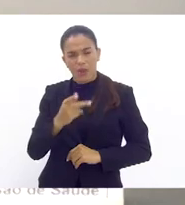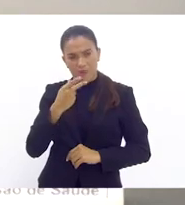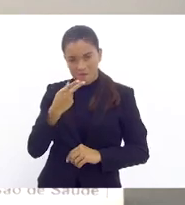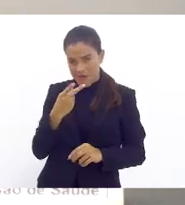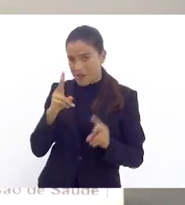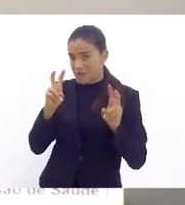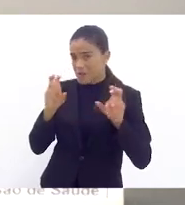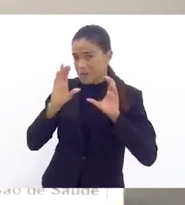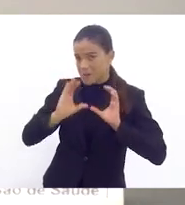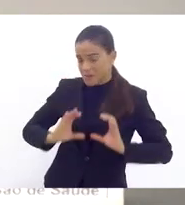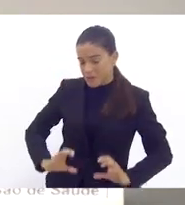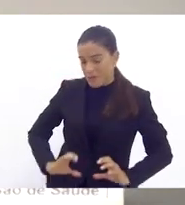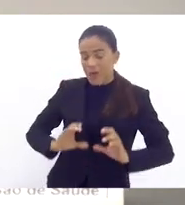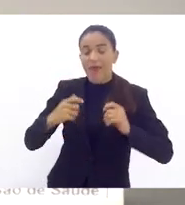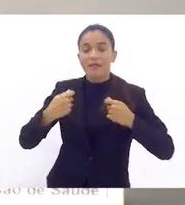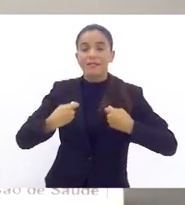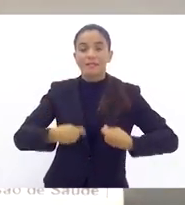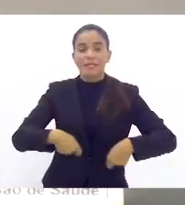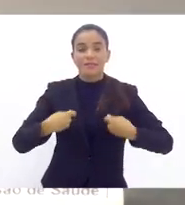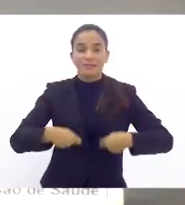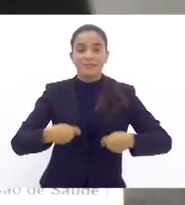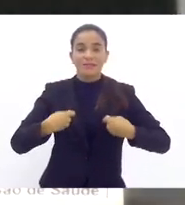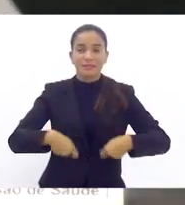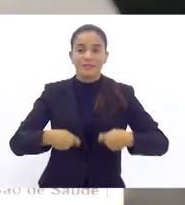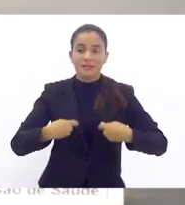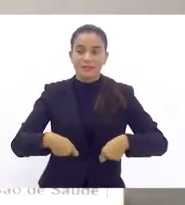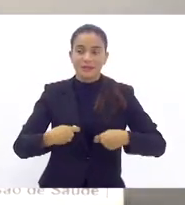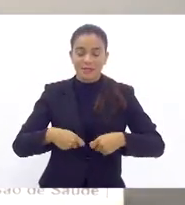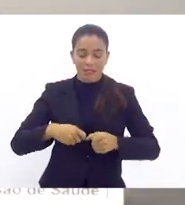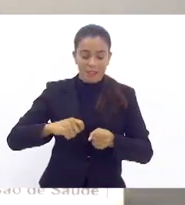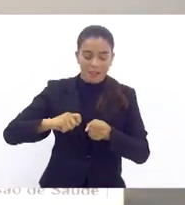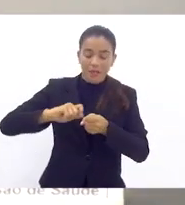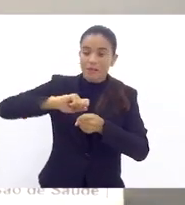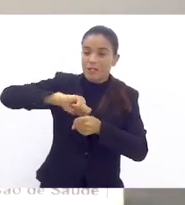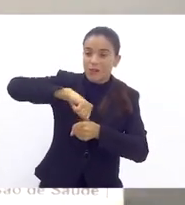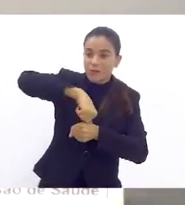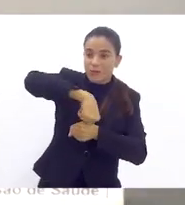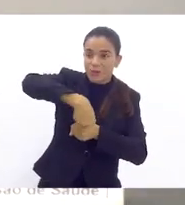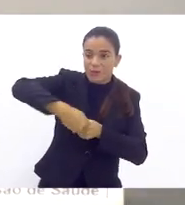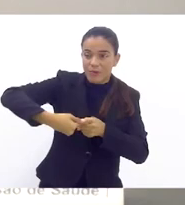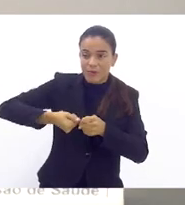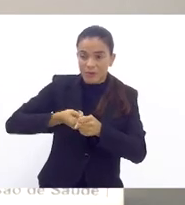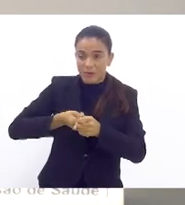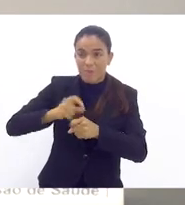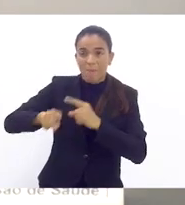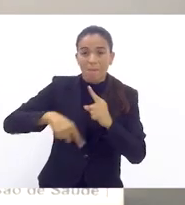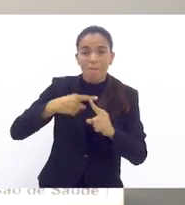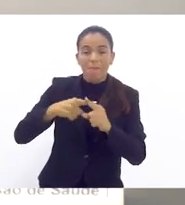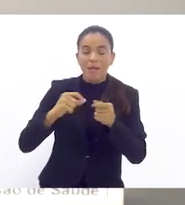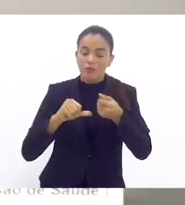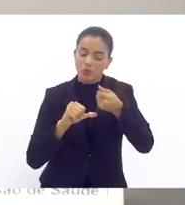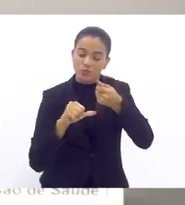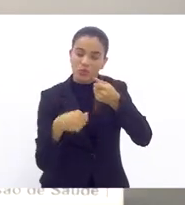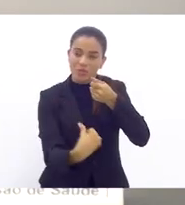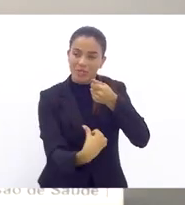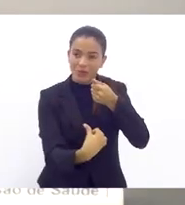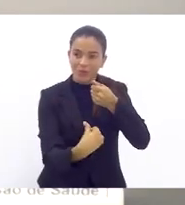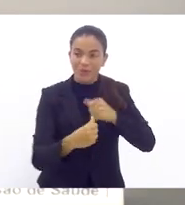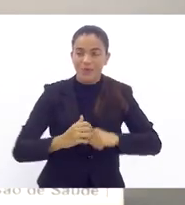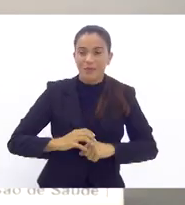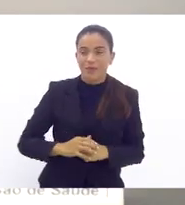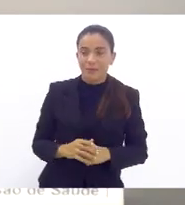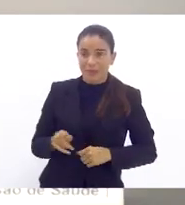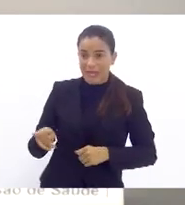essa conduta, que é a necessidade do lacre e de um selo de qualidade. A matéria que